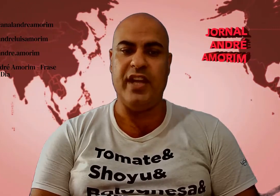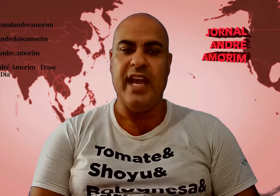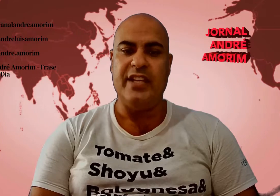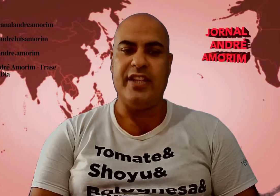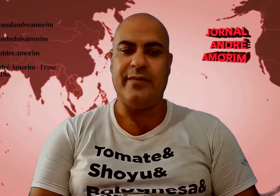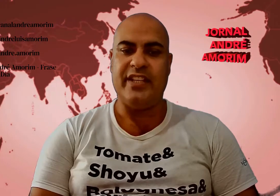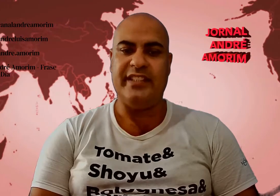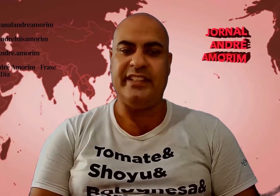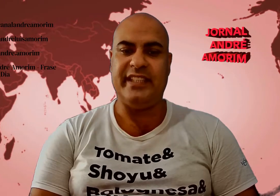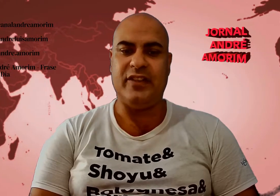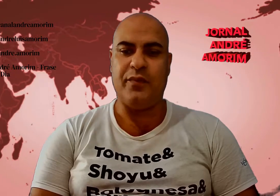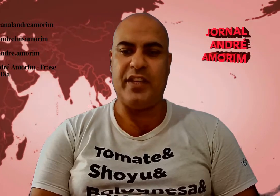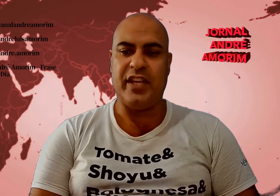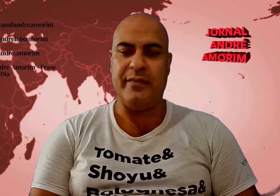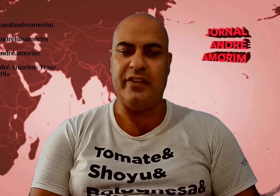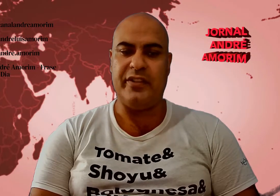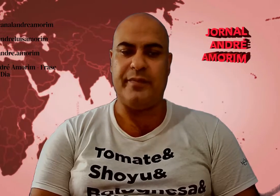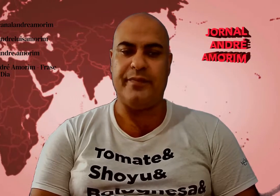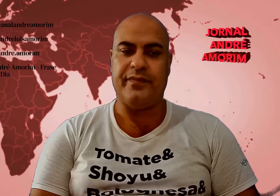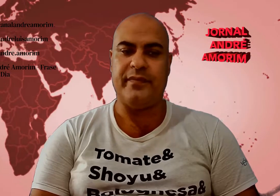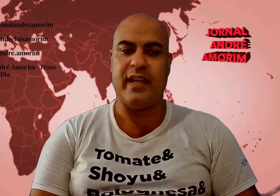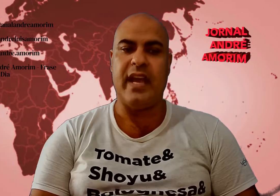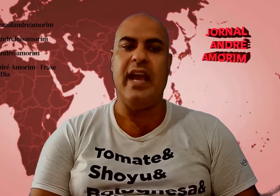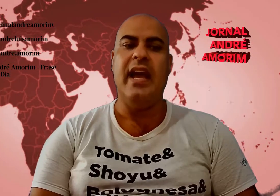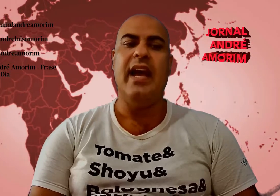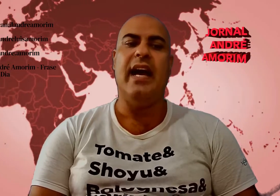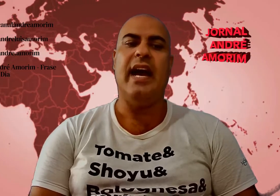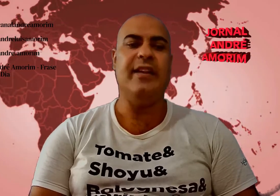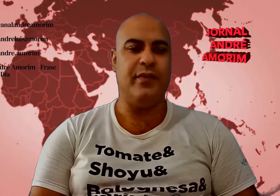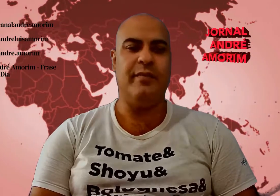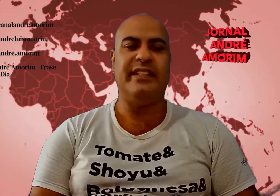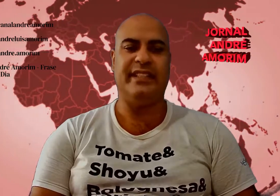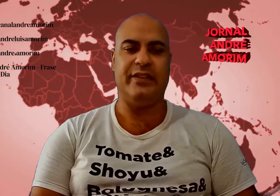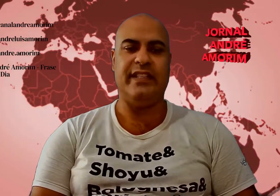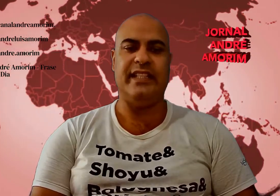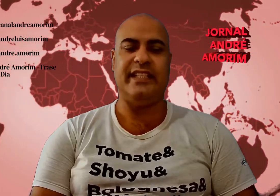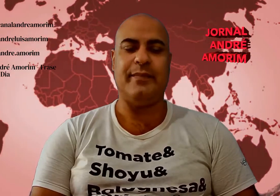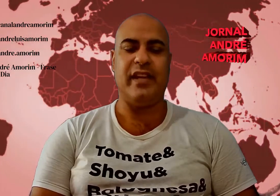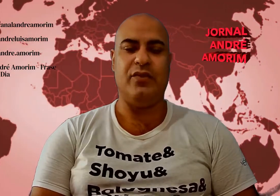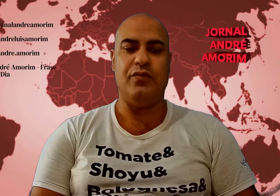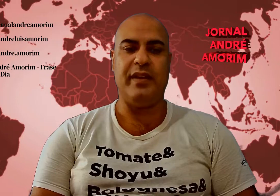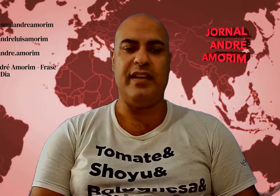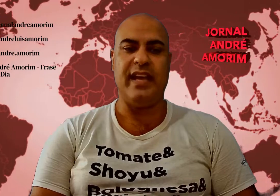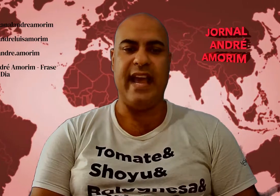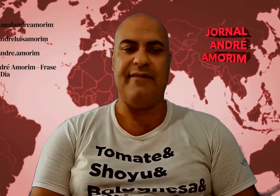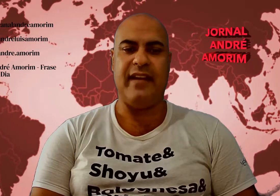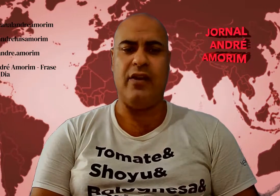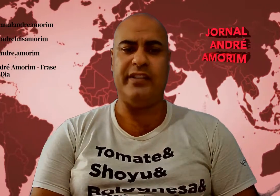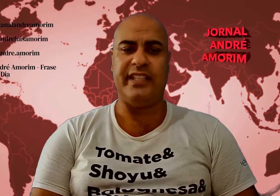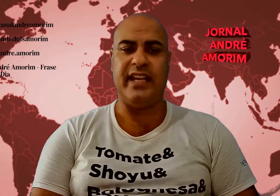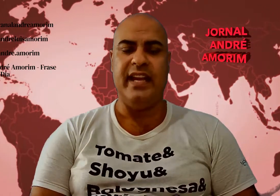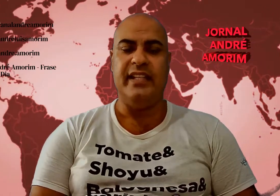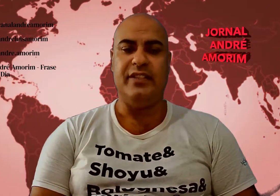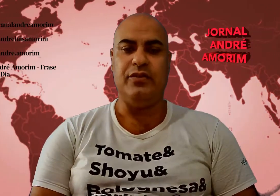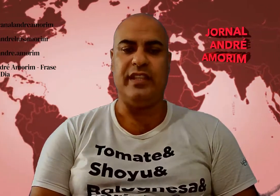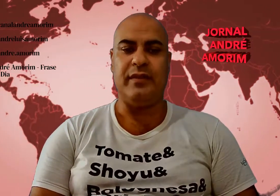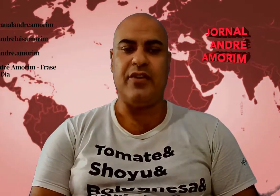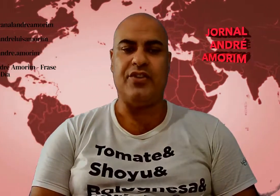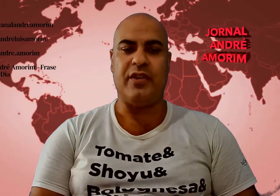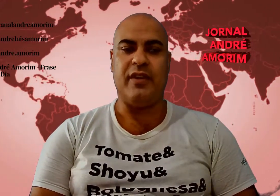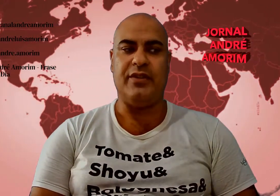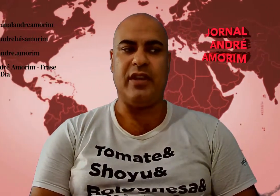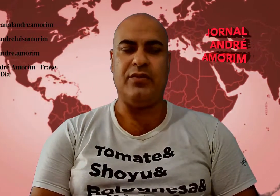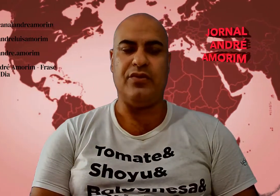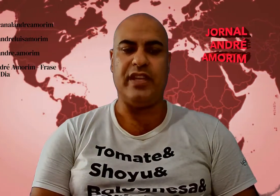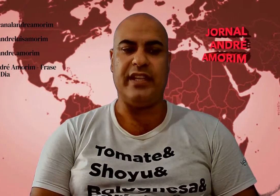novembro de 2020, tinha mais de 60 compartilhamentos. A informação analisada pela lupa é falsa. Segundo o